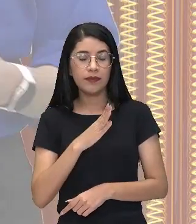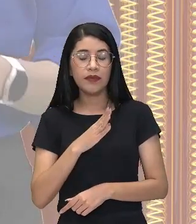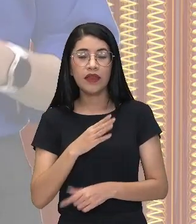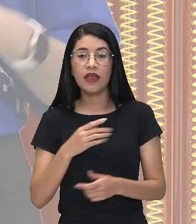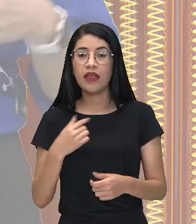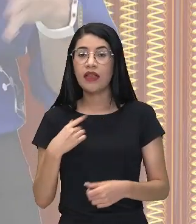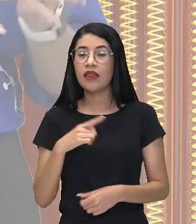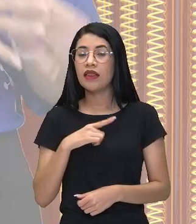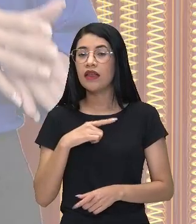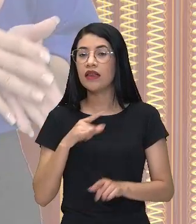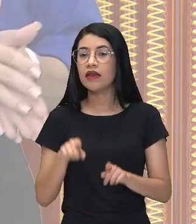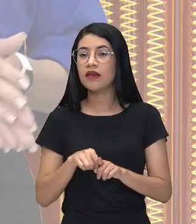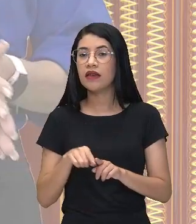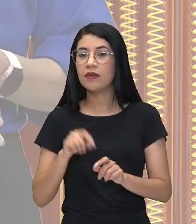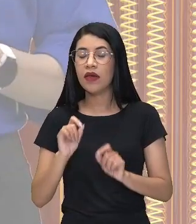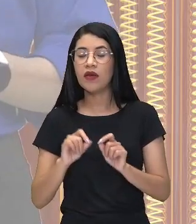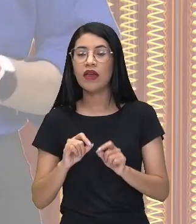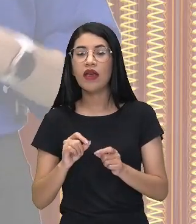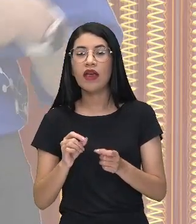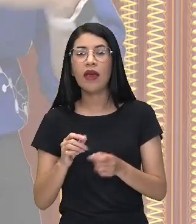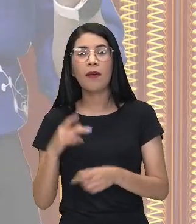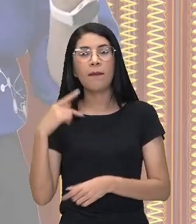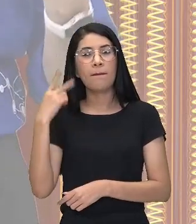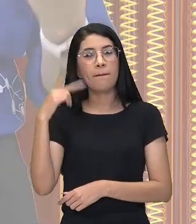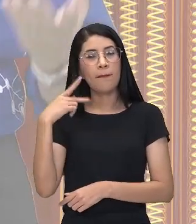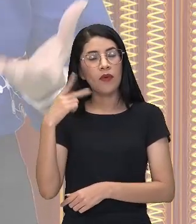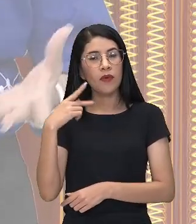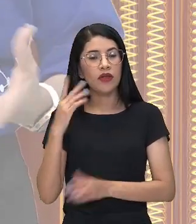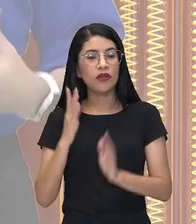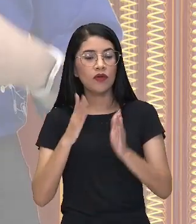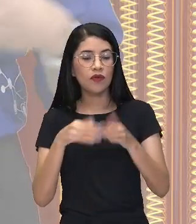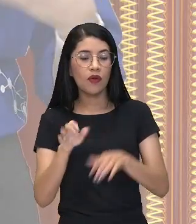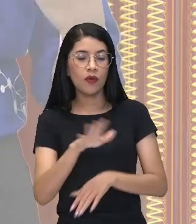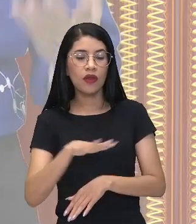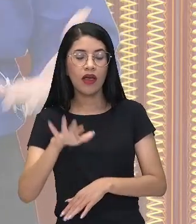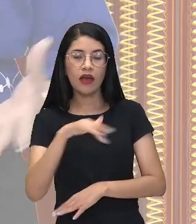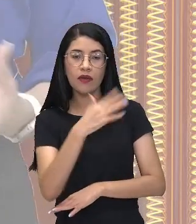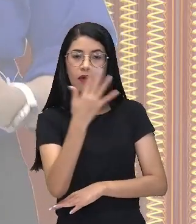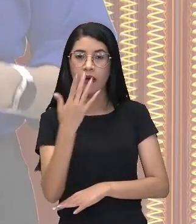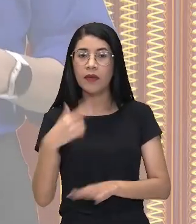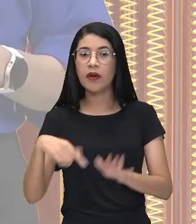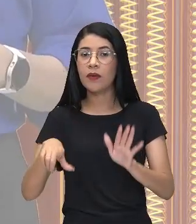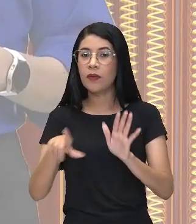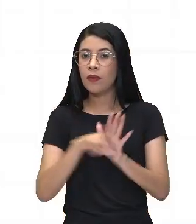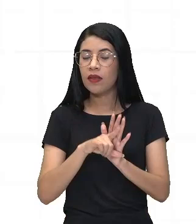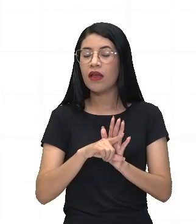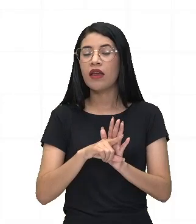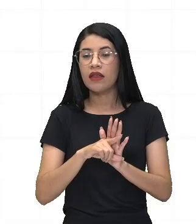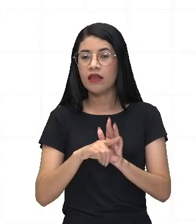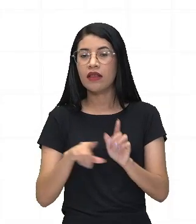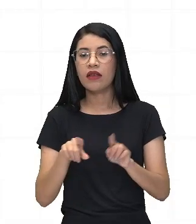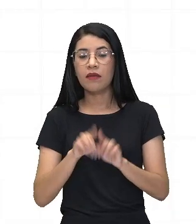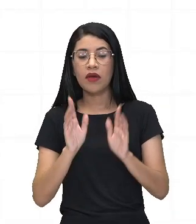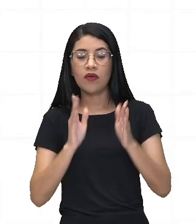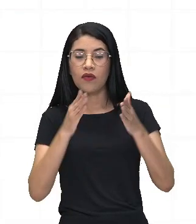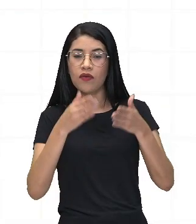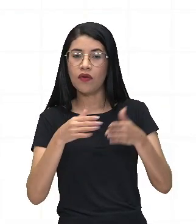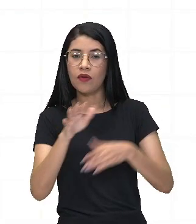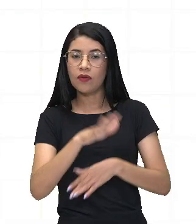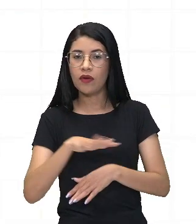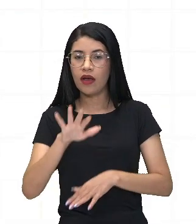nós temos algumas políticas ambientais e nós temos uma legislação ambiental, né, que